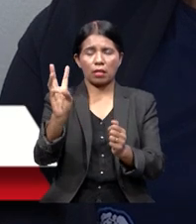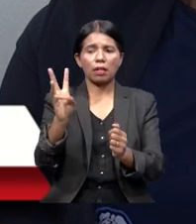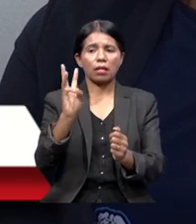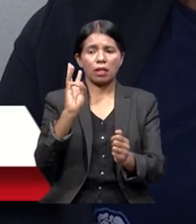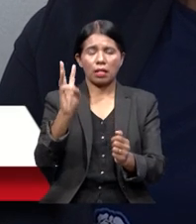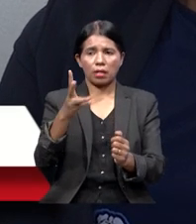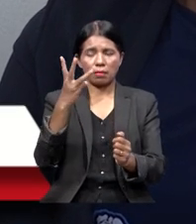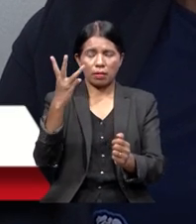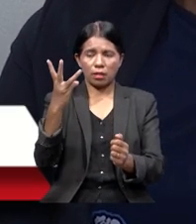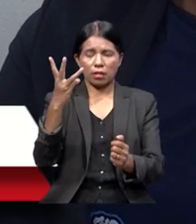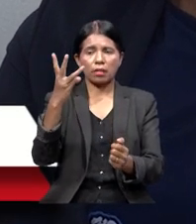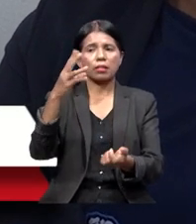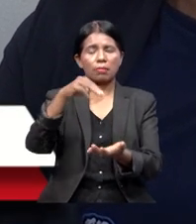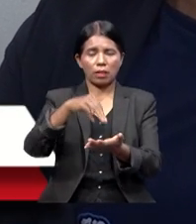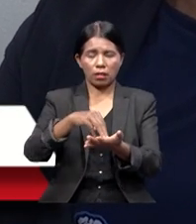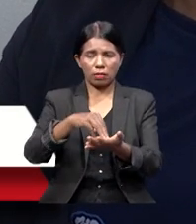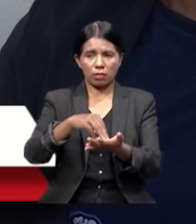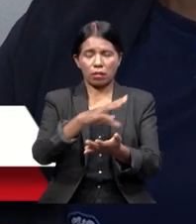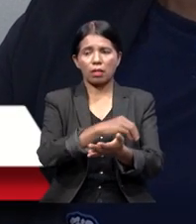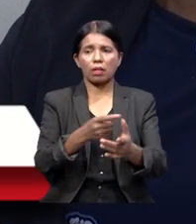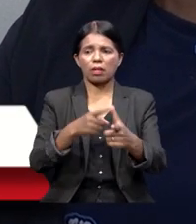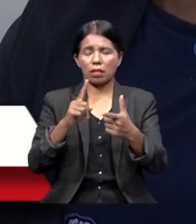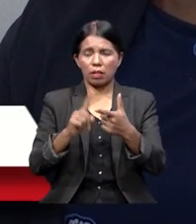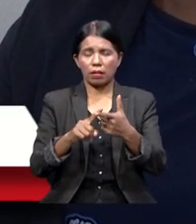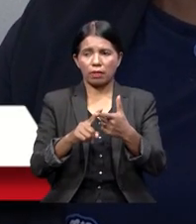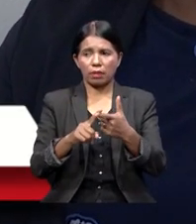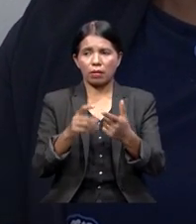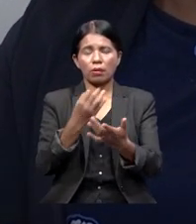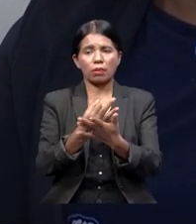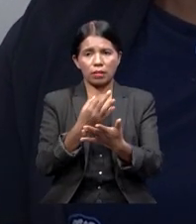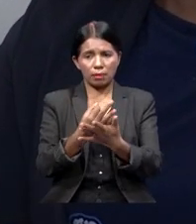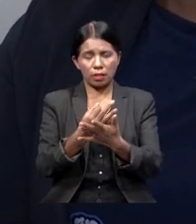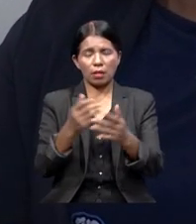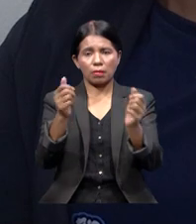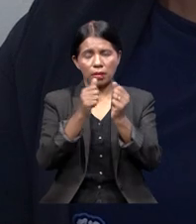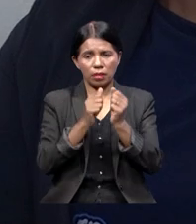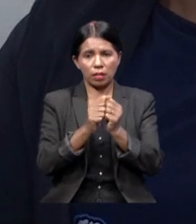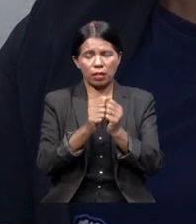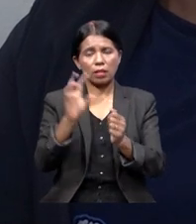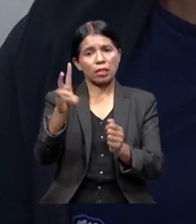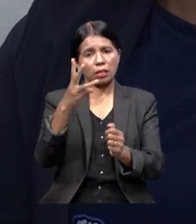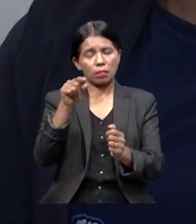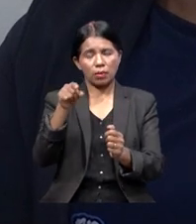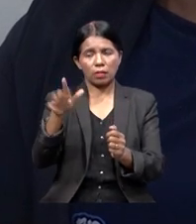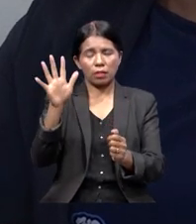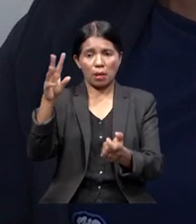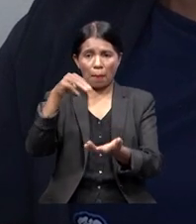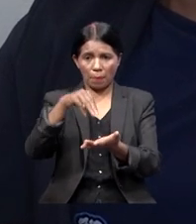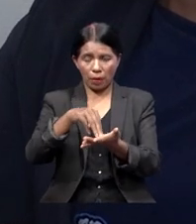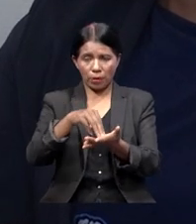$16.5 million. And we expected the government. O total orçamento marca 16,5